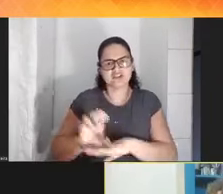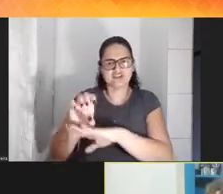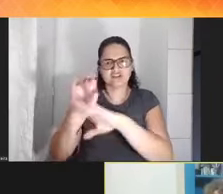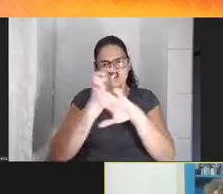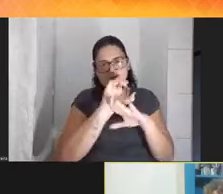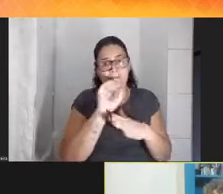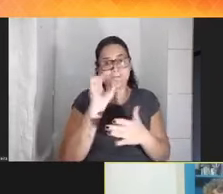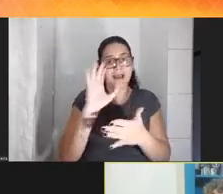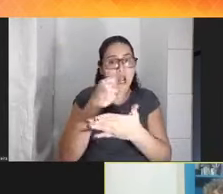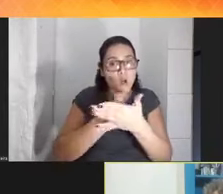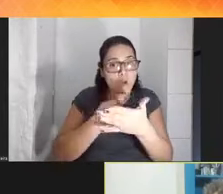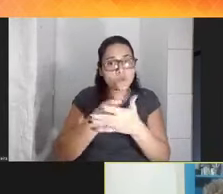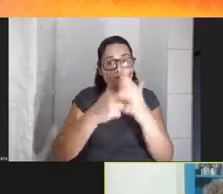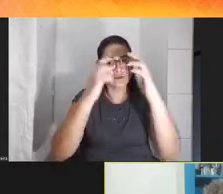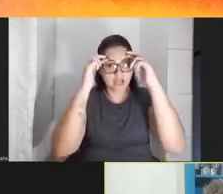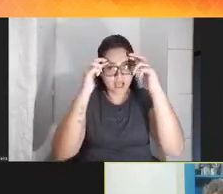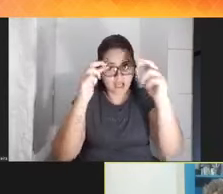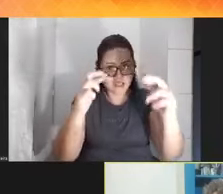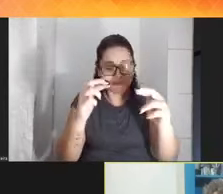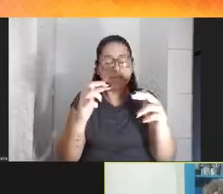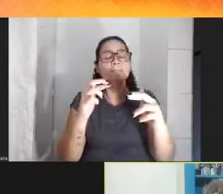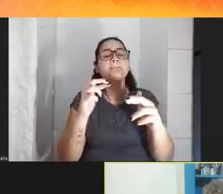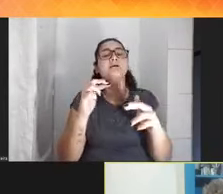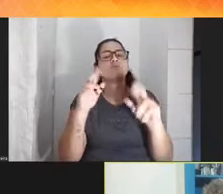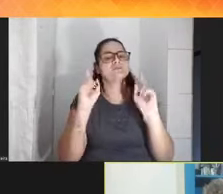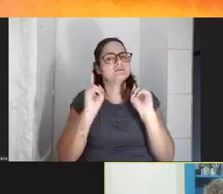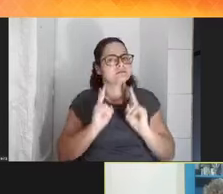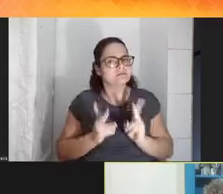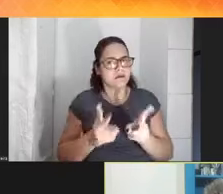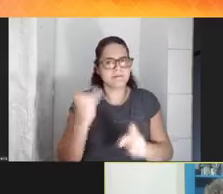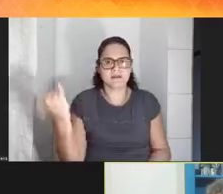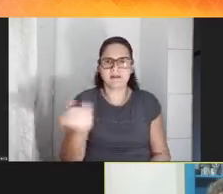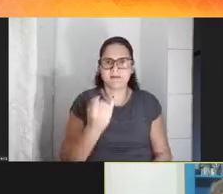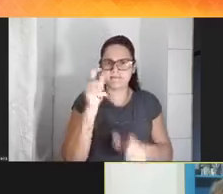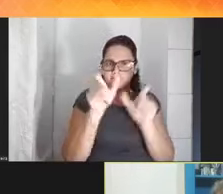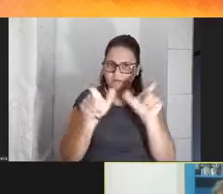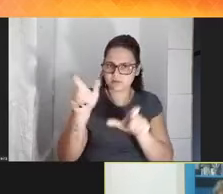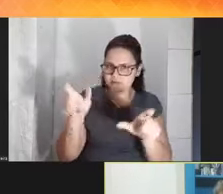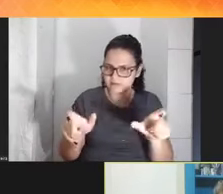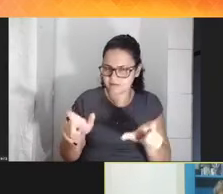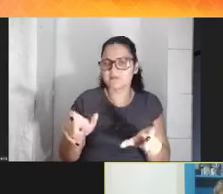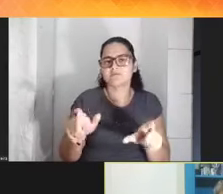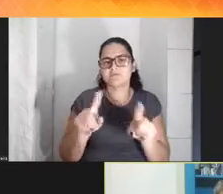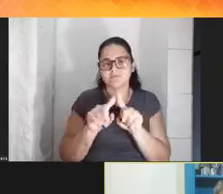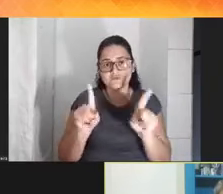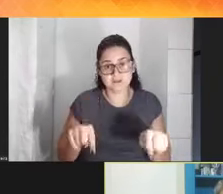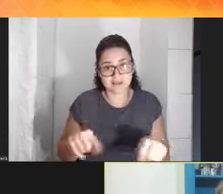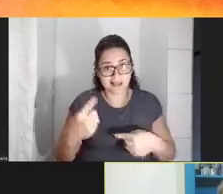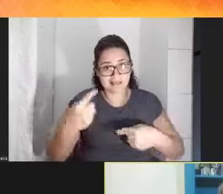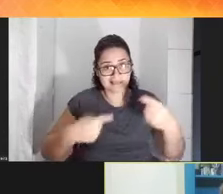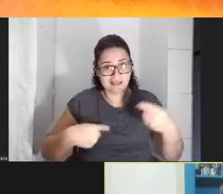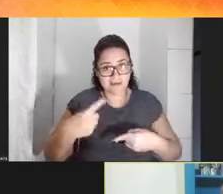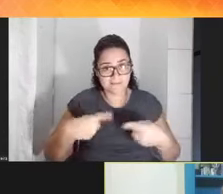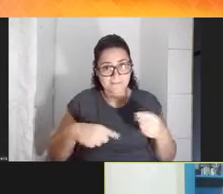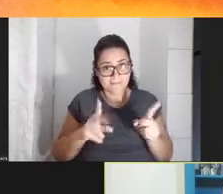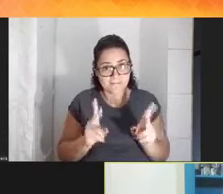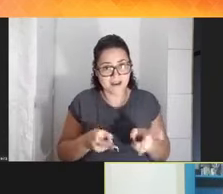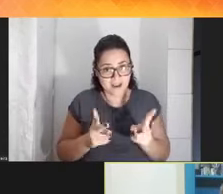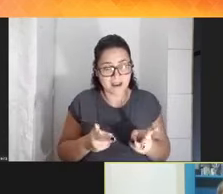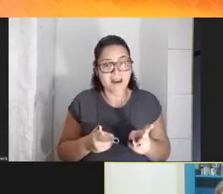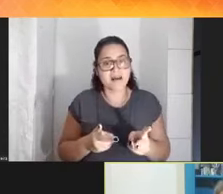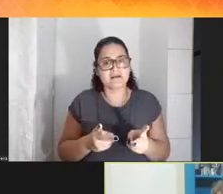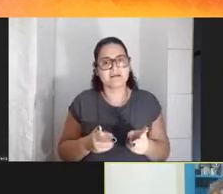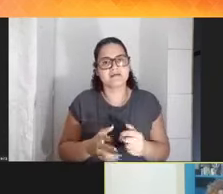com respeito, sempre considerando a importância desses profissionais. Então, esse debate eu acho extremamente oportuno.